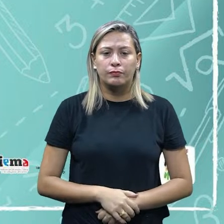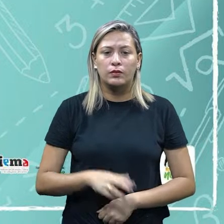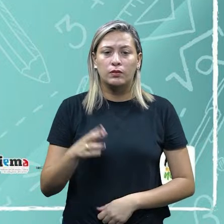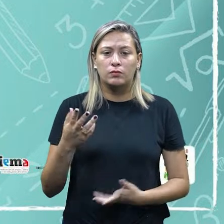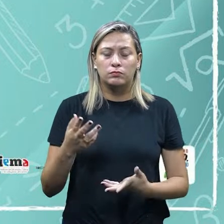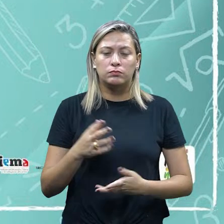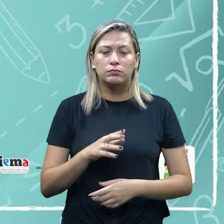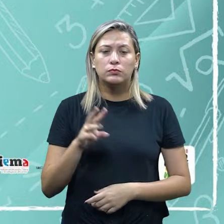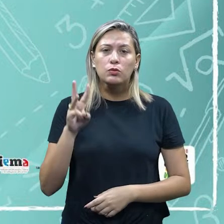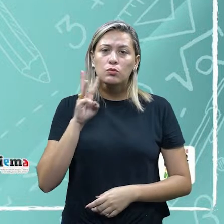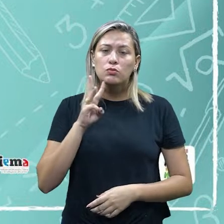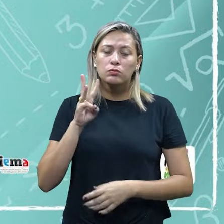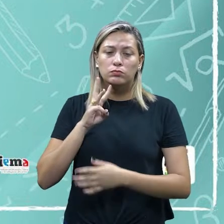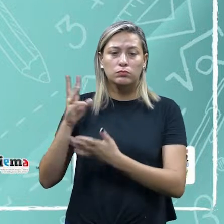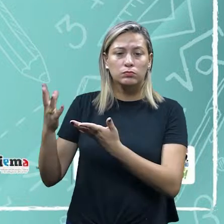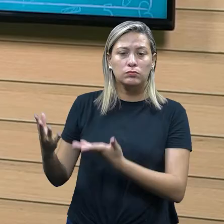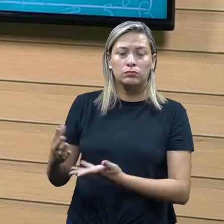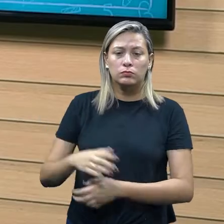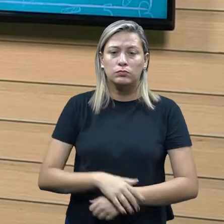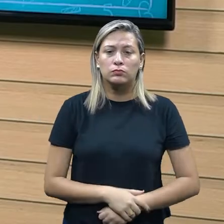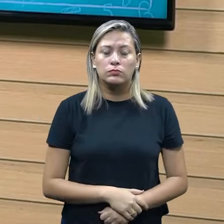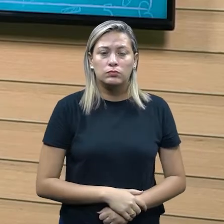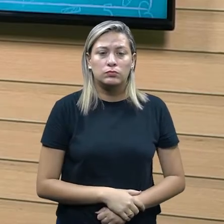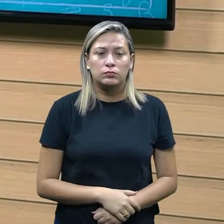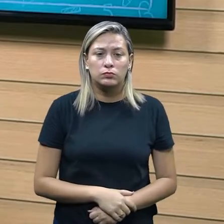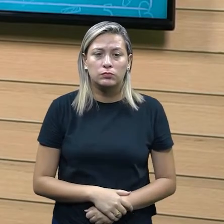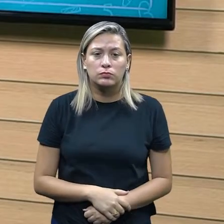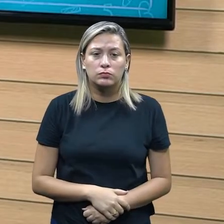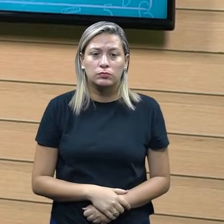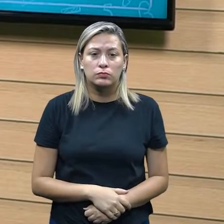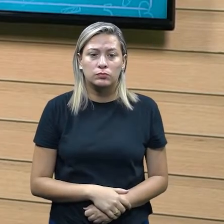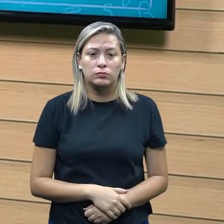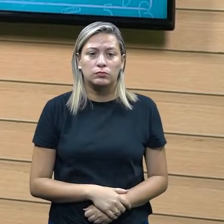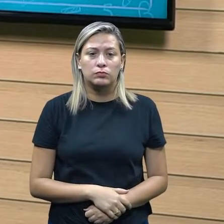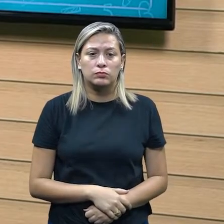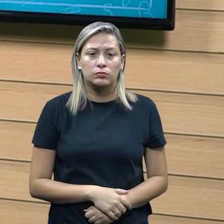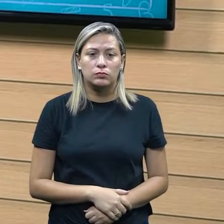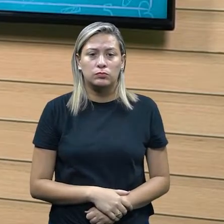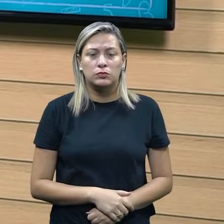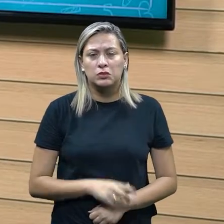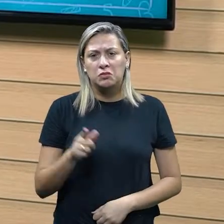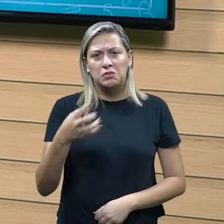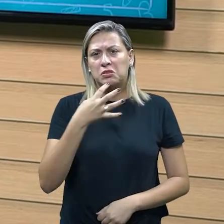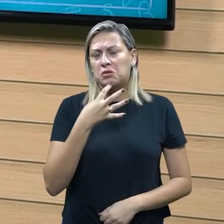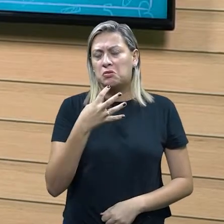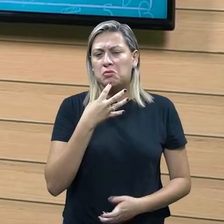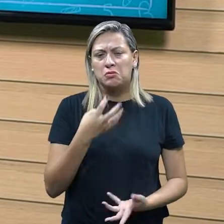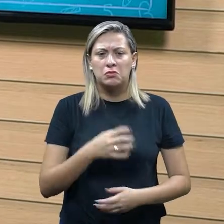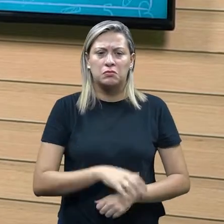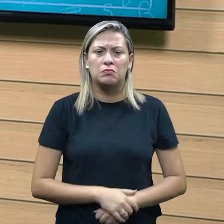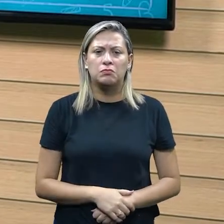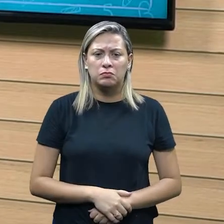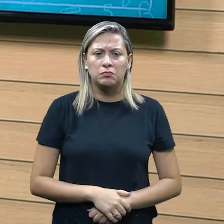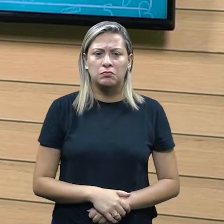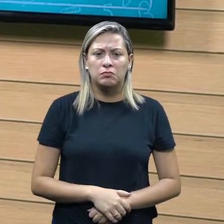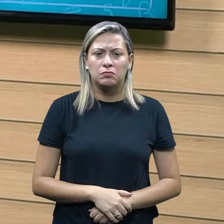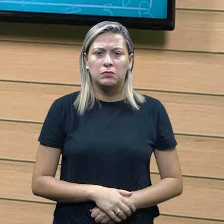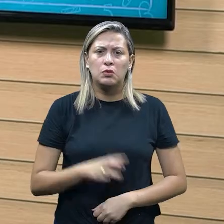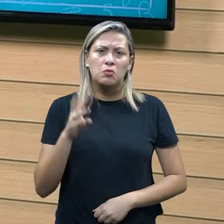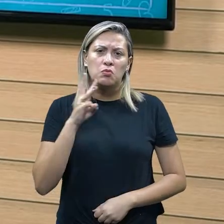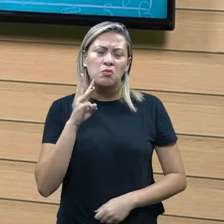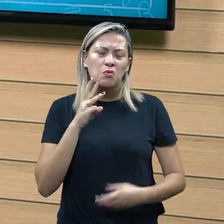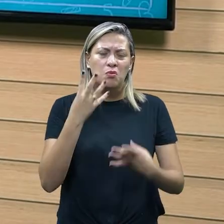ali uma noção do pacote Office, né, de Word, Excel, PowerPoint, então você